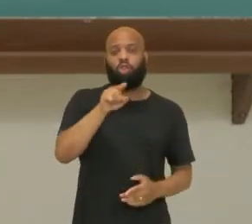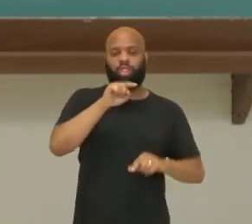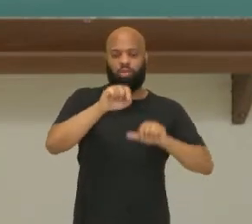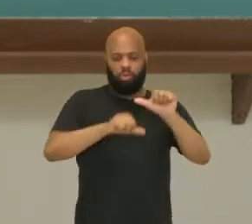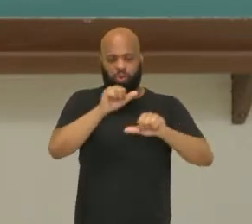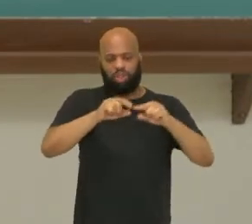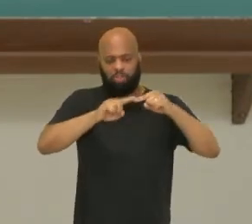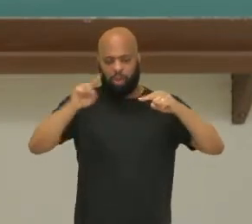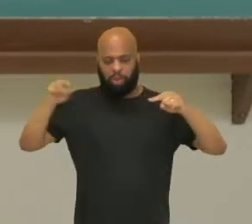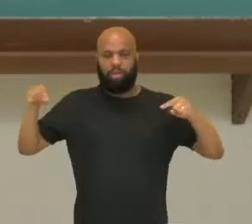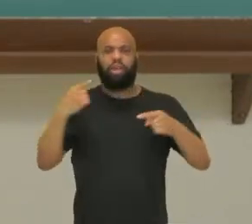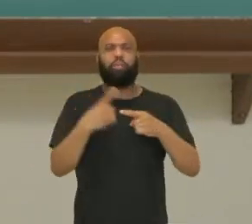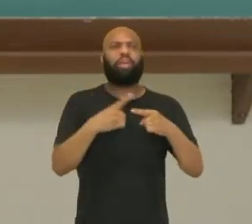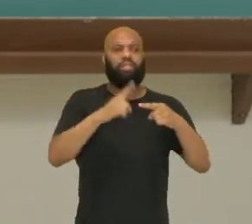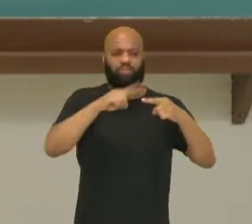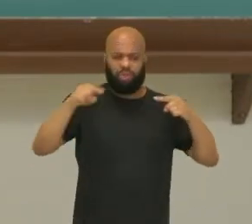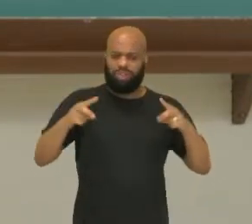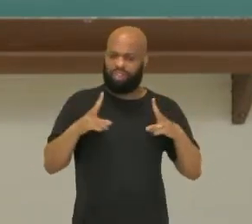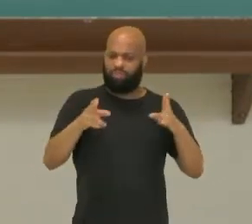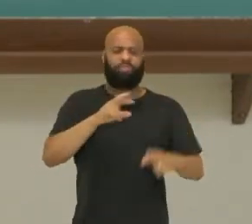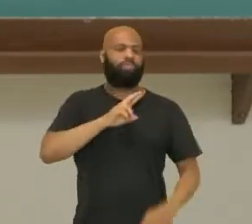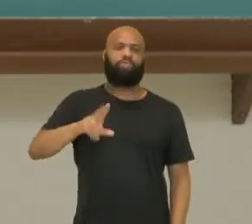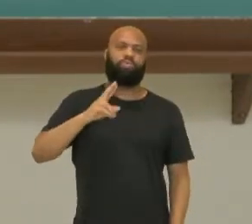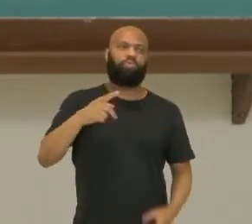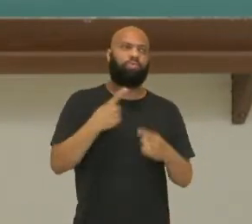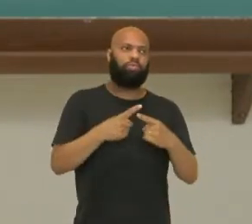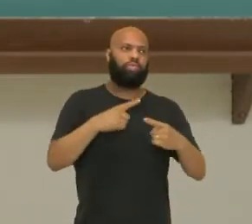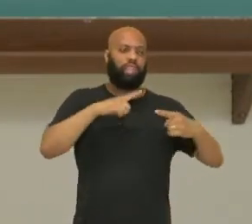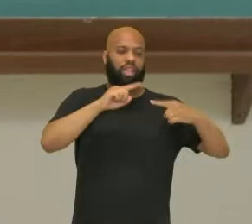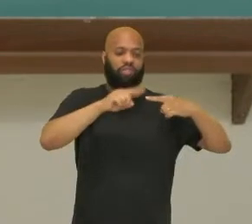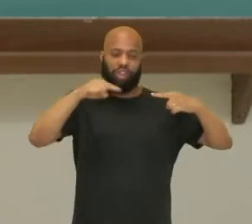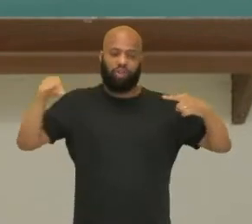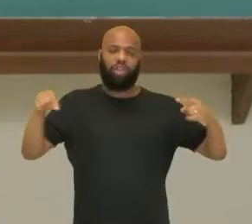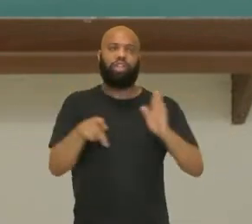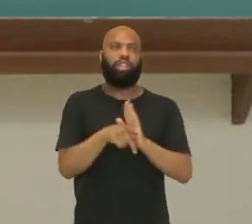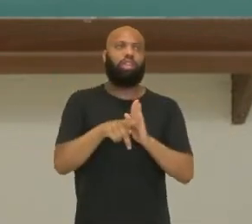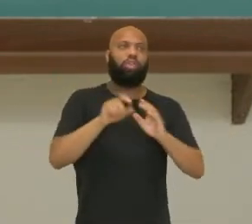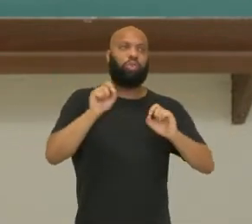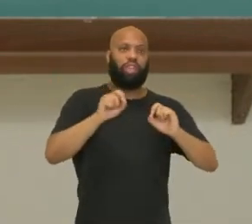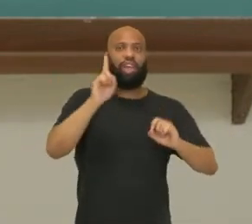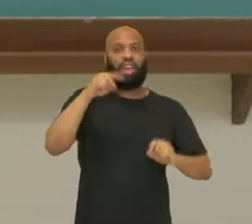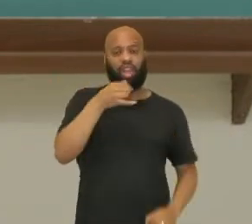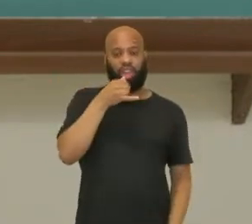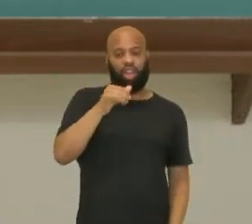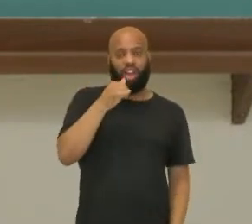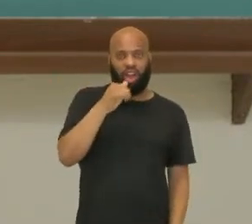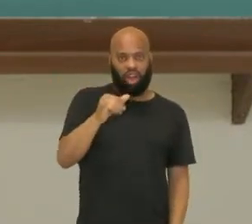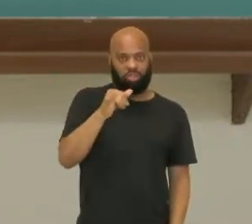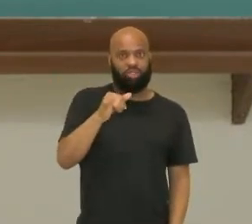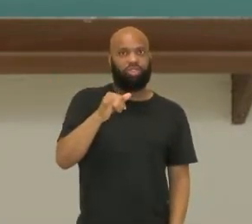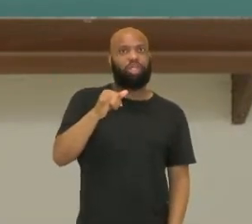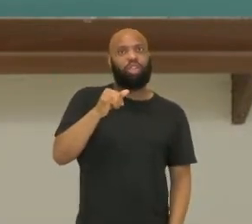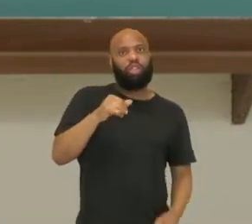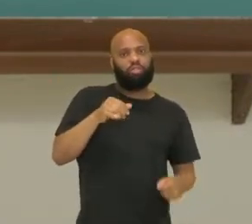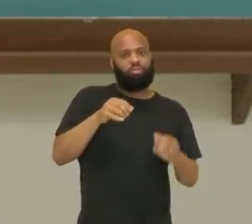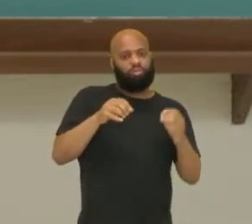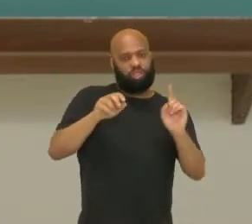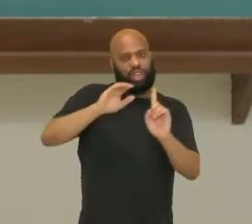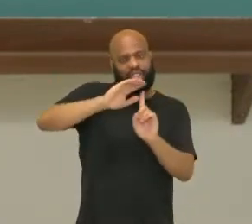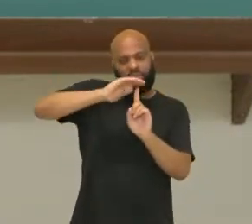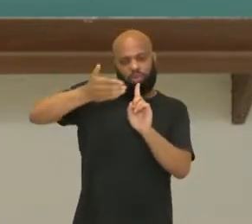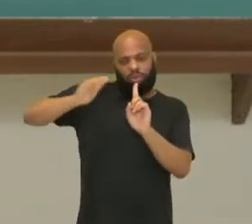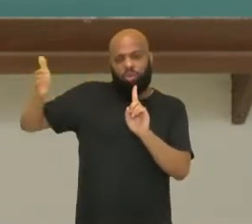frequência, as frequências não são iguais. A frequência da onda de rádio é diferente da frequência da luz visível,